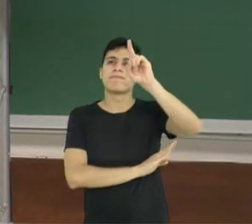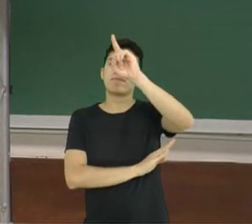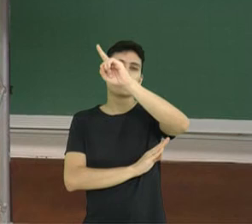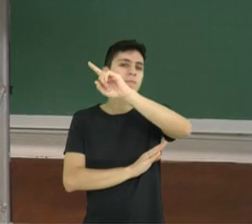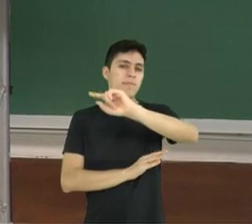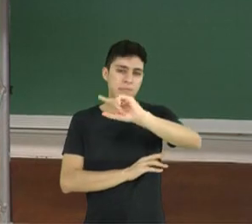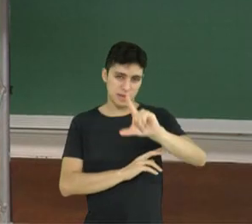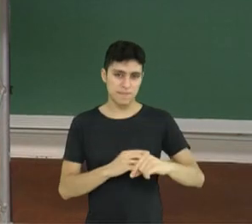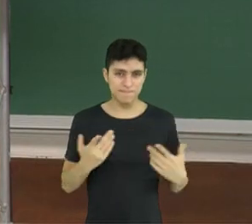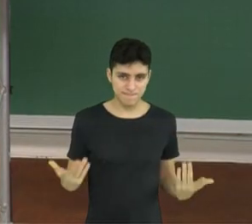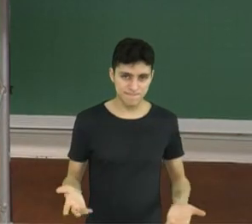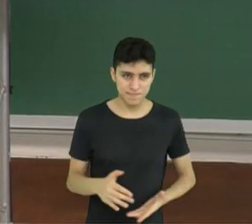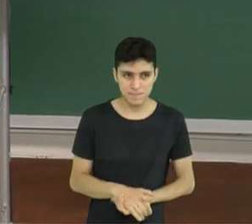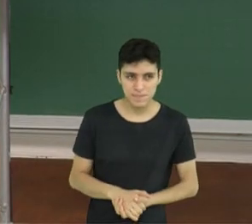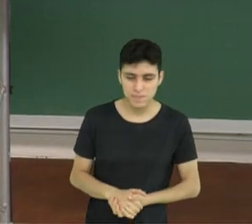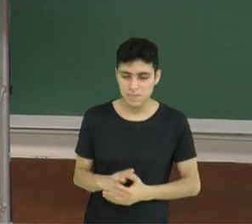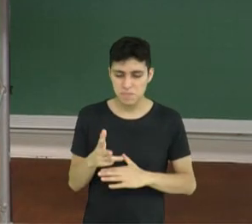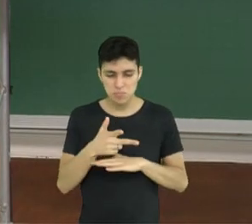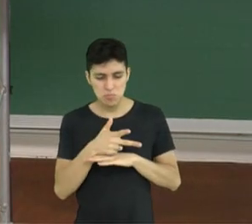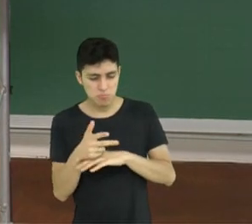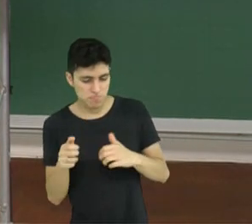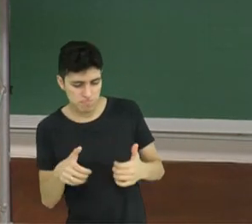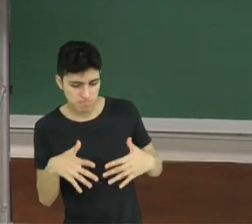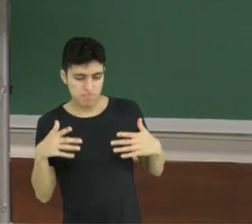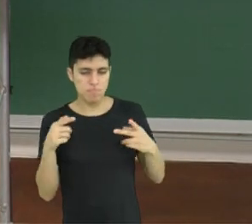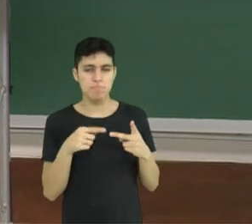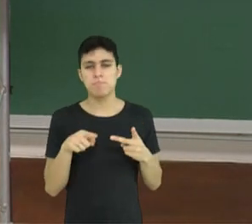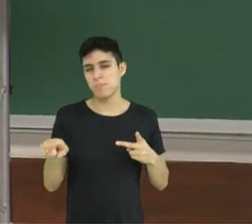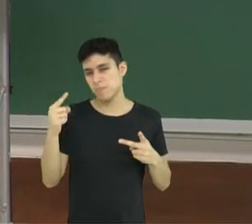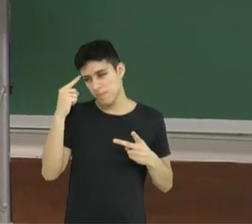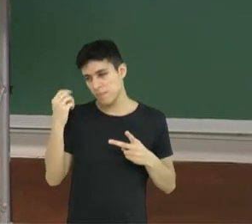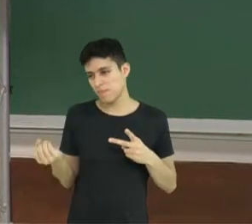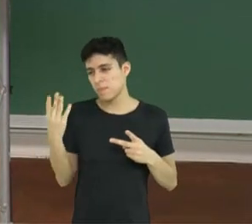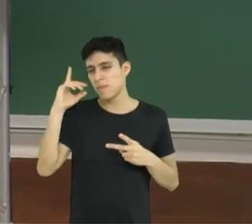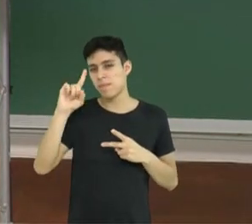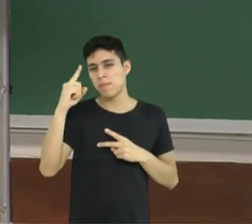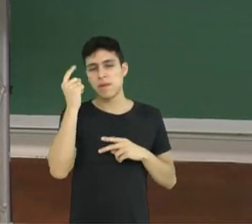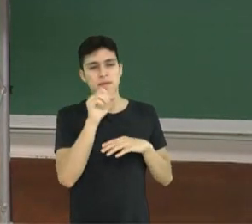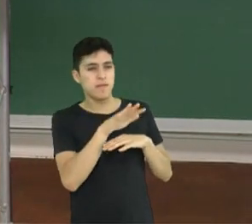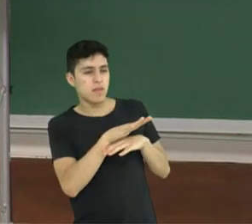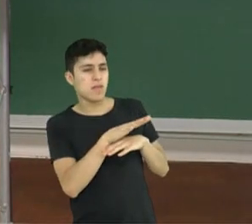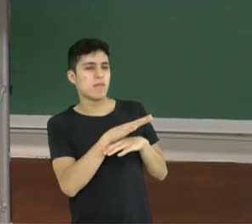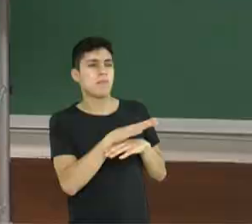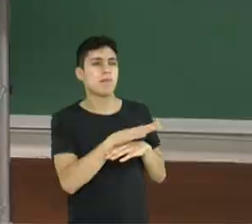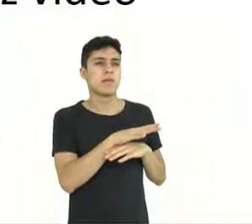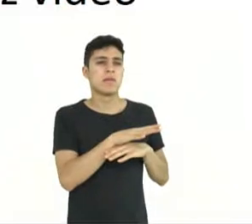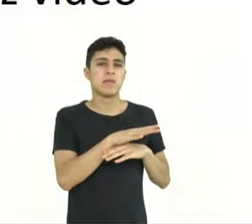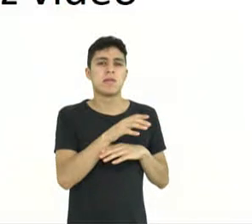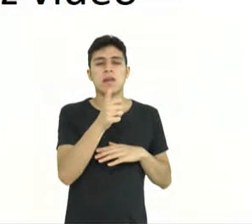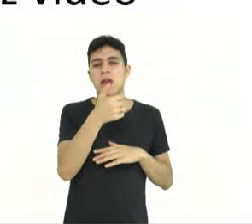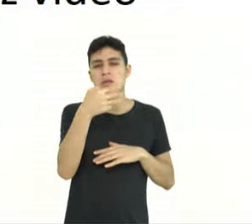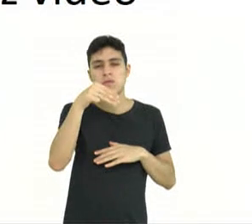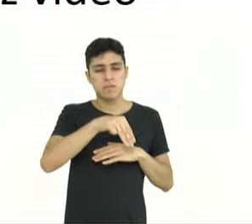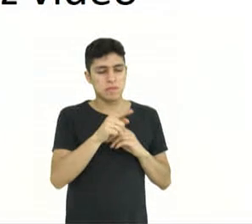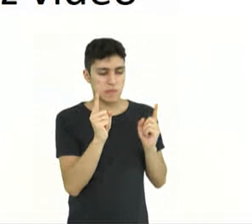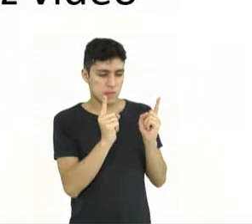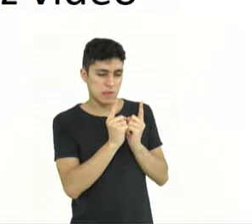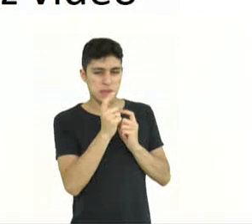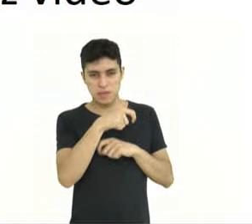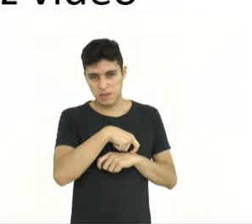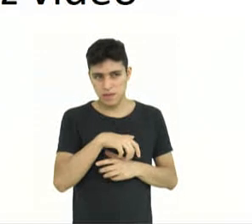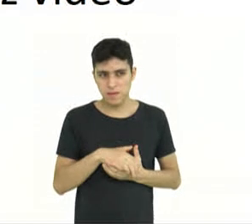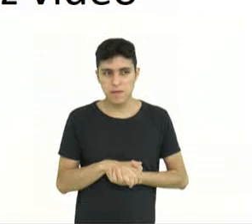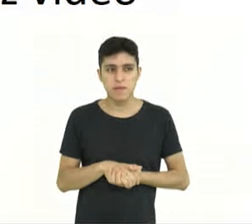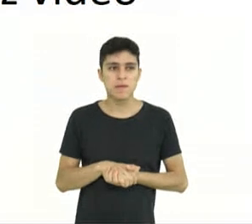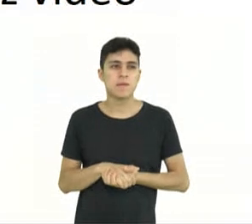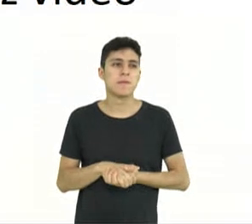legal é fez vídeos de mágica criou o primeiro filme de ficção com duração de no máximo de 14 minutos 24